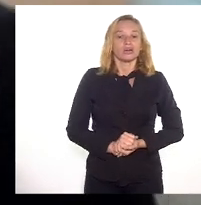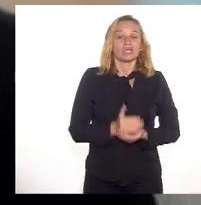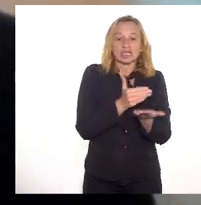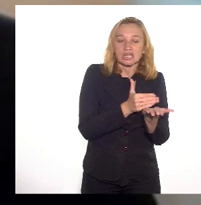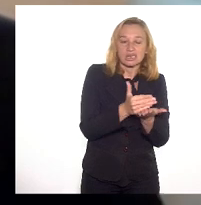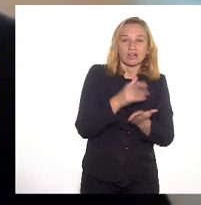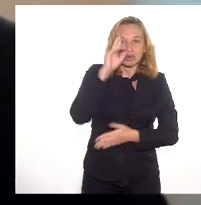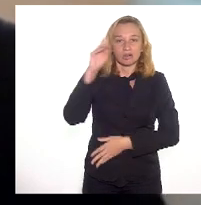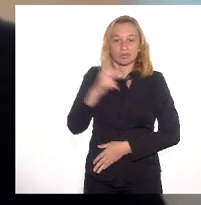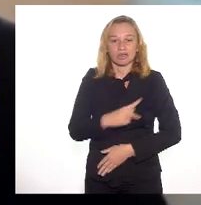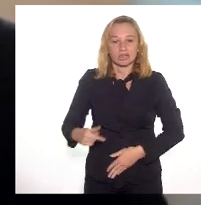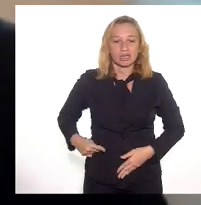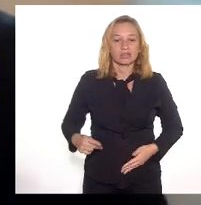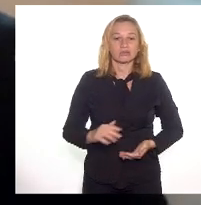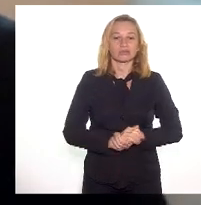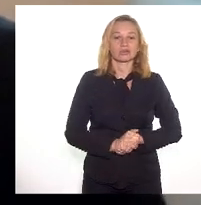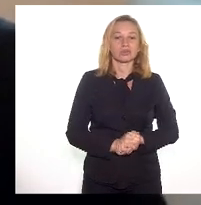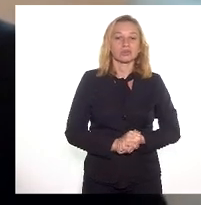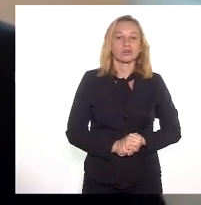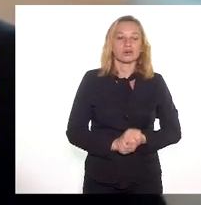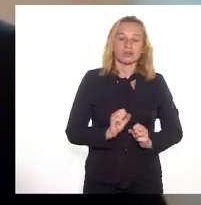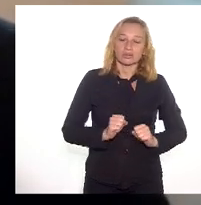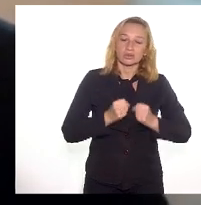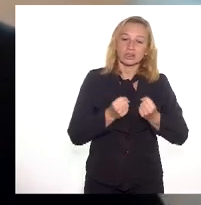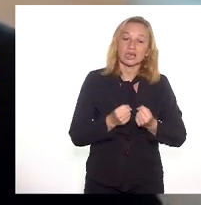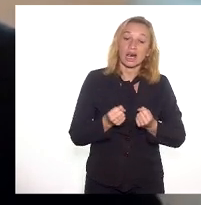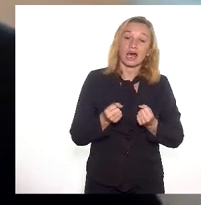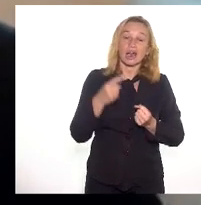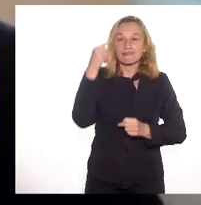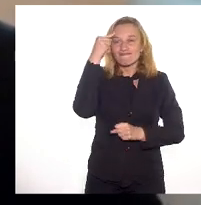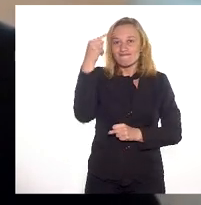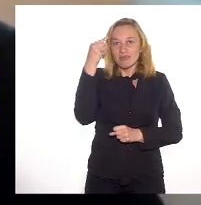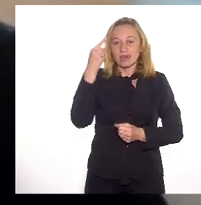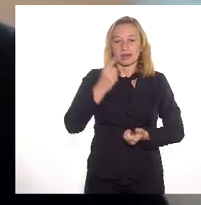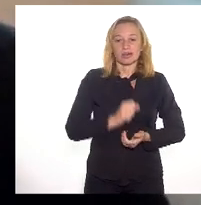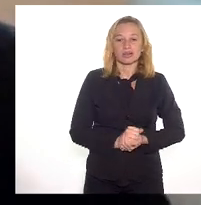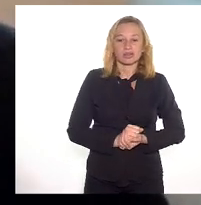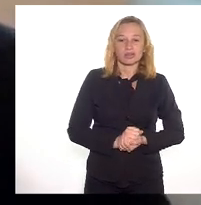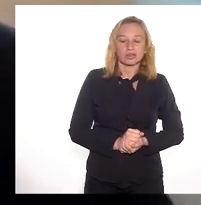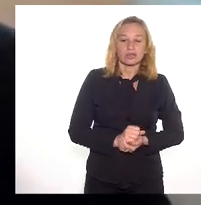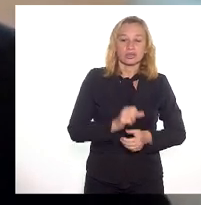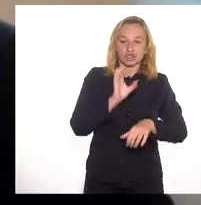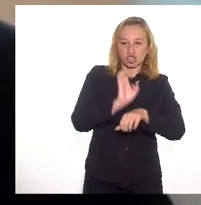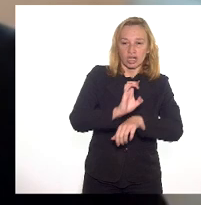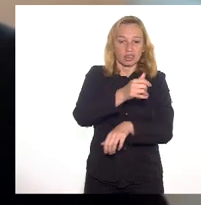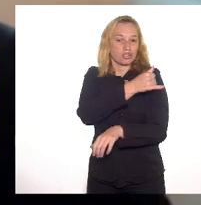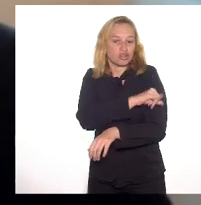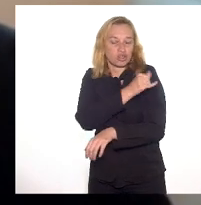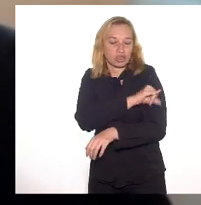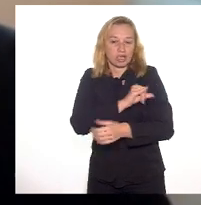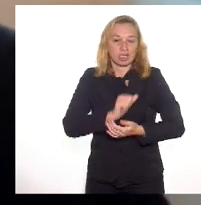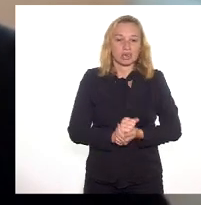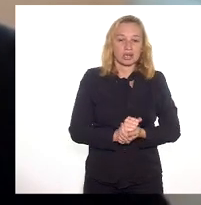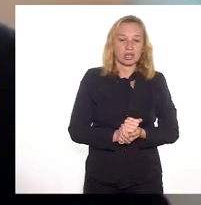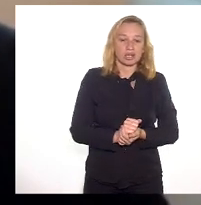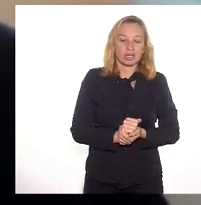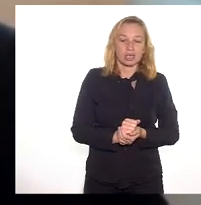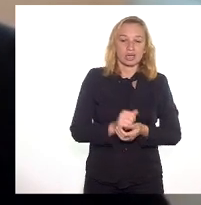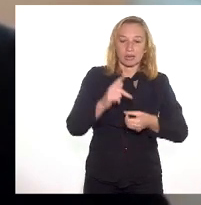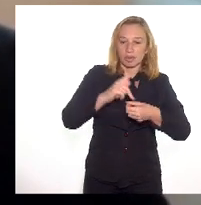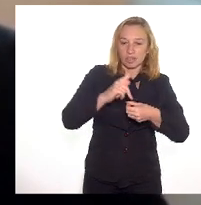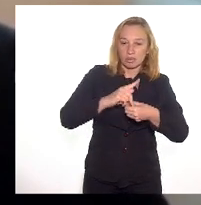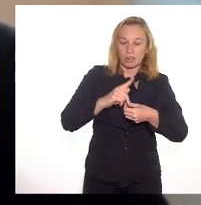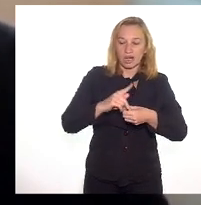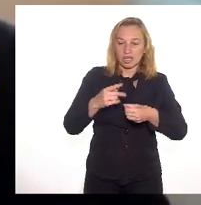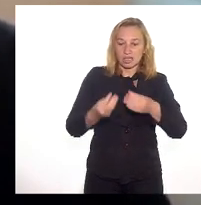introdução, presidente, reforçando um pouco a ideia de que o Estado do Rio de Janeiro é a casa da Petrobras, né, que está